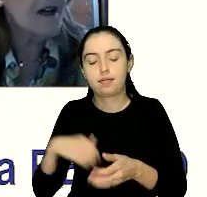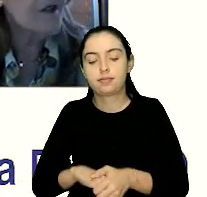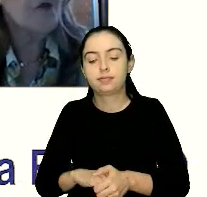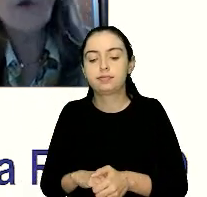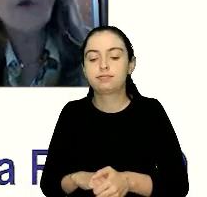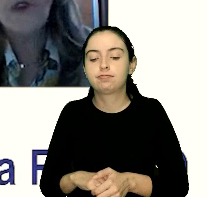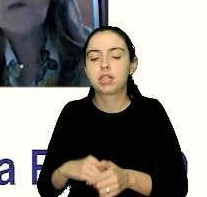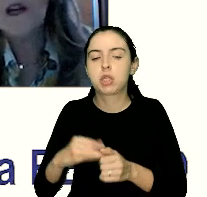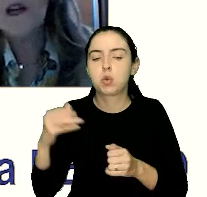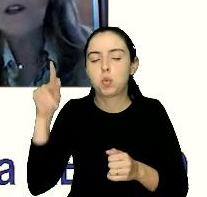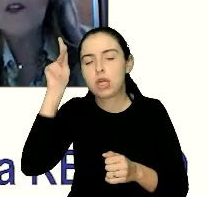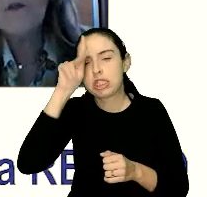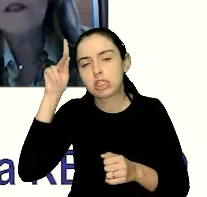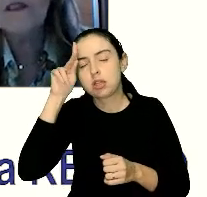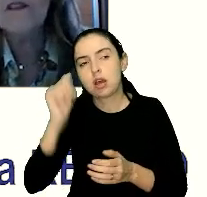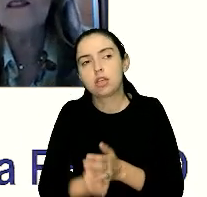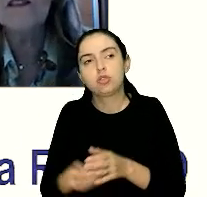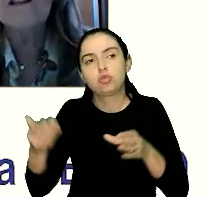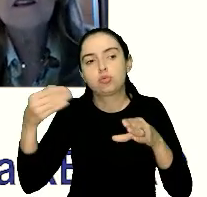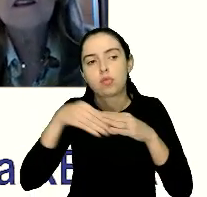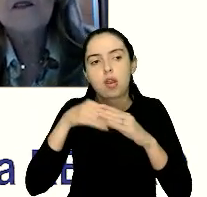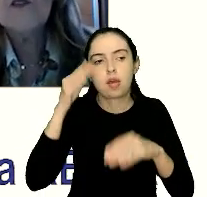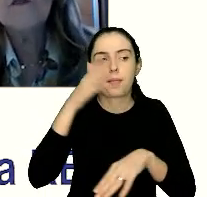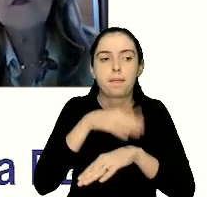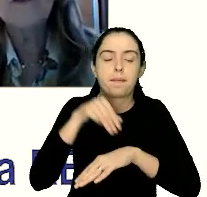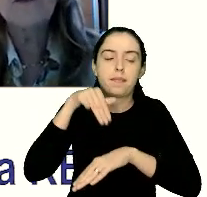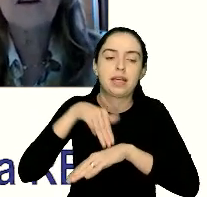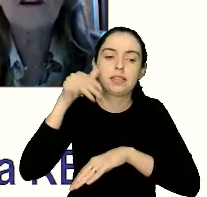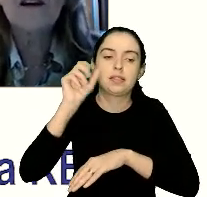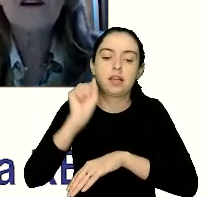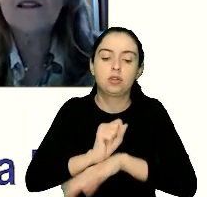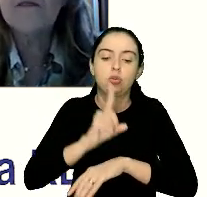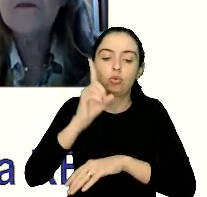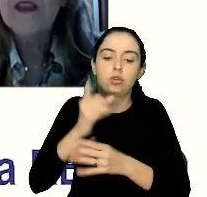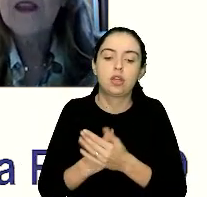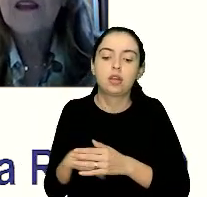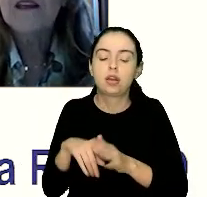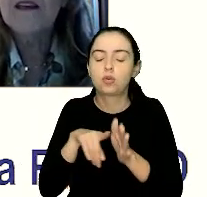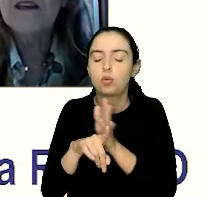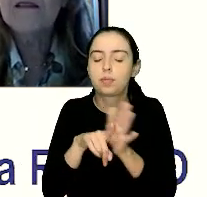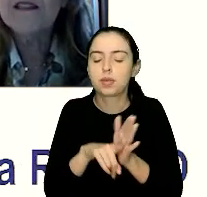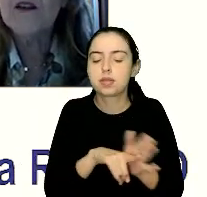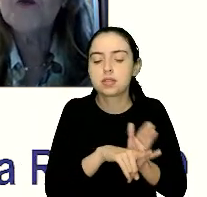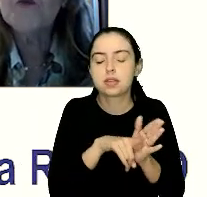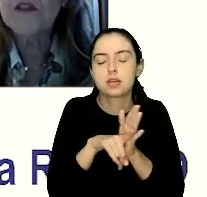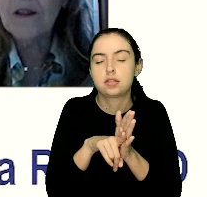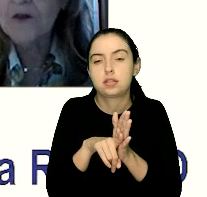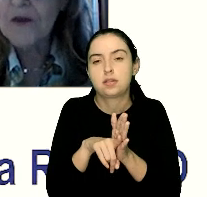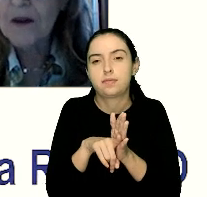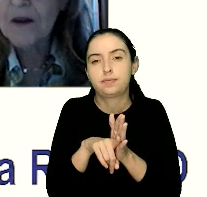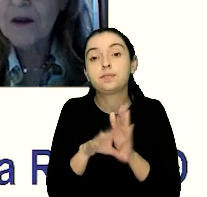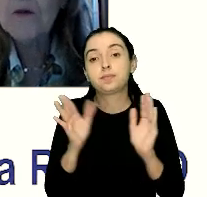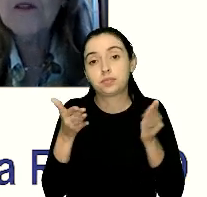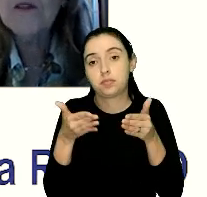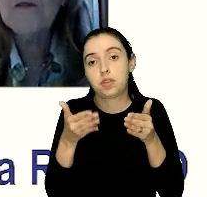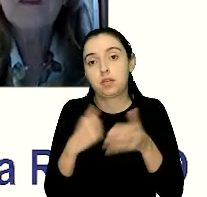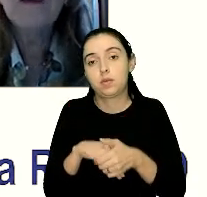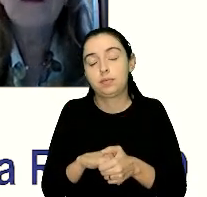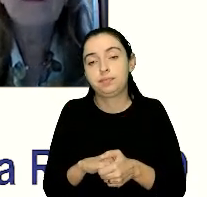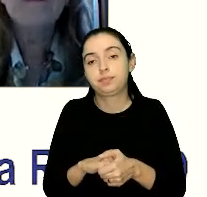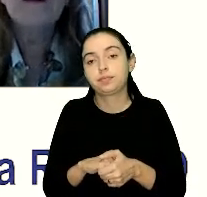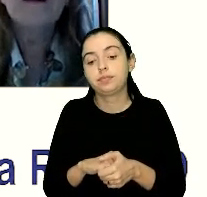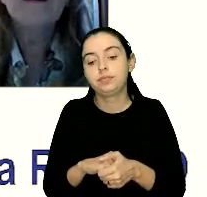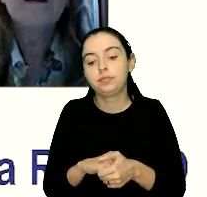implementar o mestrado e o doutorado. E minha área de pesquisa, evidentemente, é essa, que é da saúde mental do